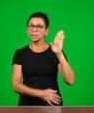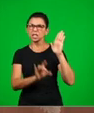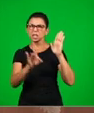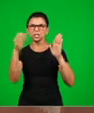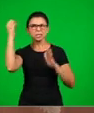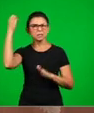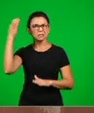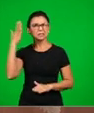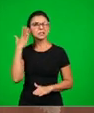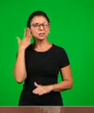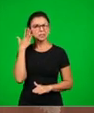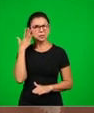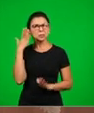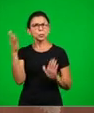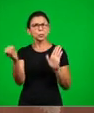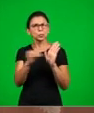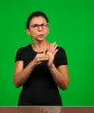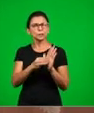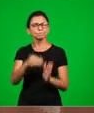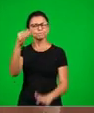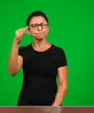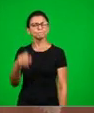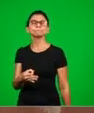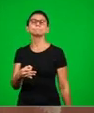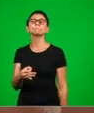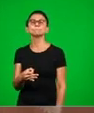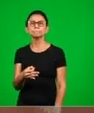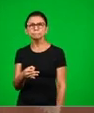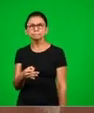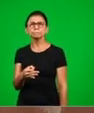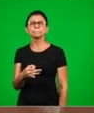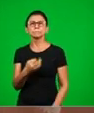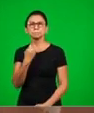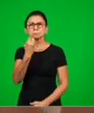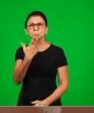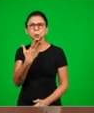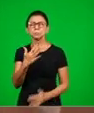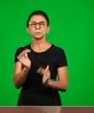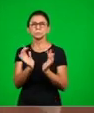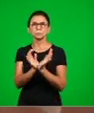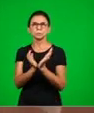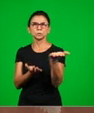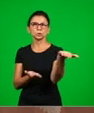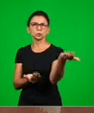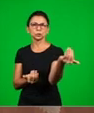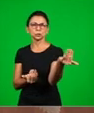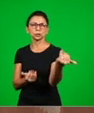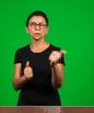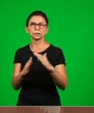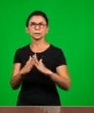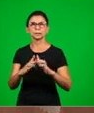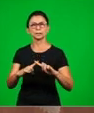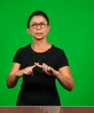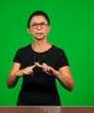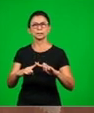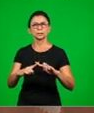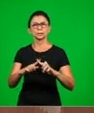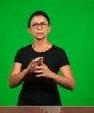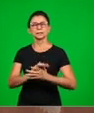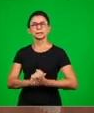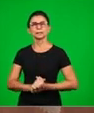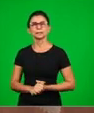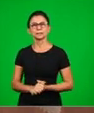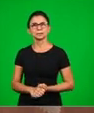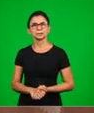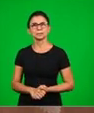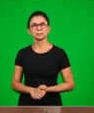só coisas certíssimas foram retiradas aqui. Grupo de jovens da Igreja de Coelho da Rocha de